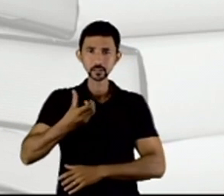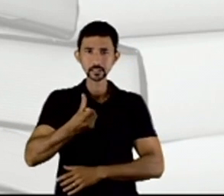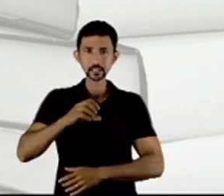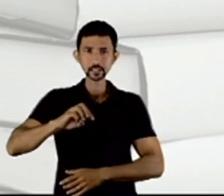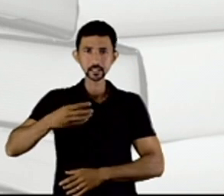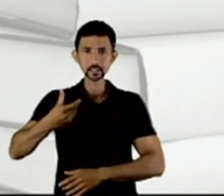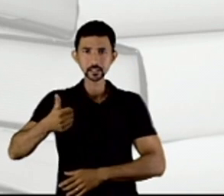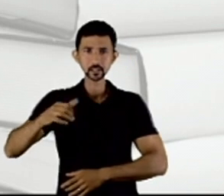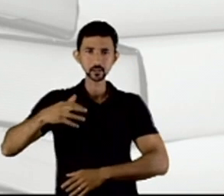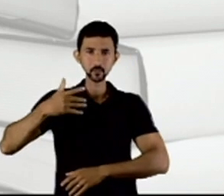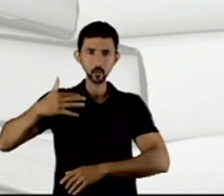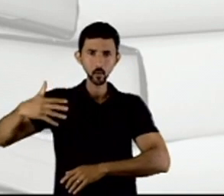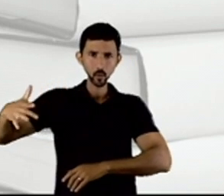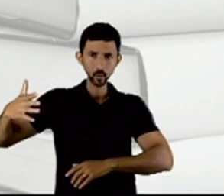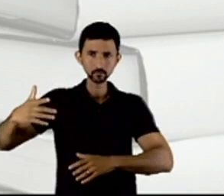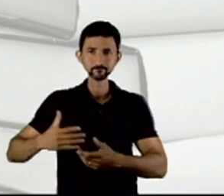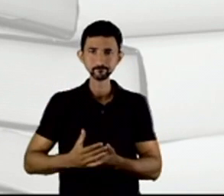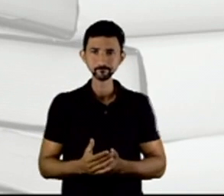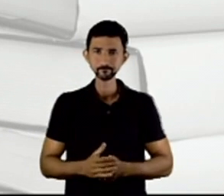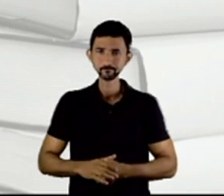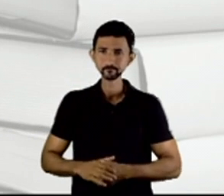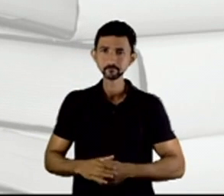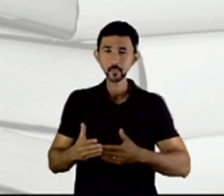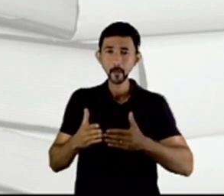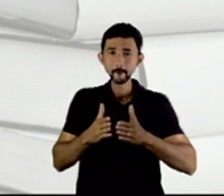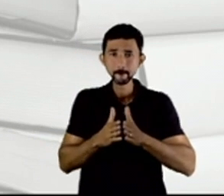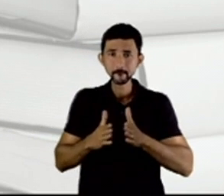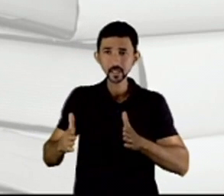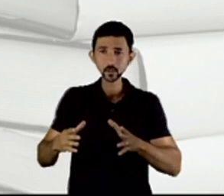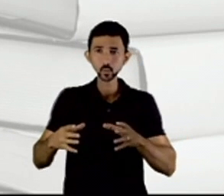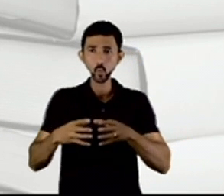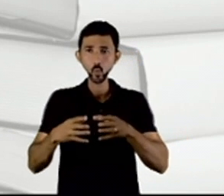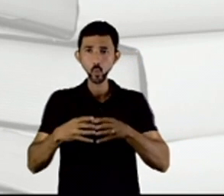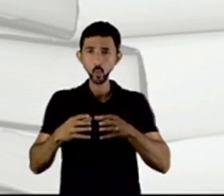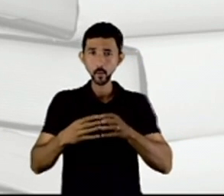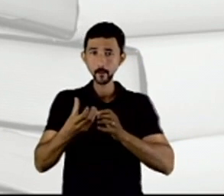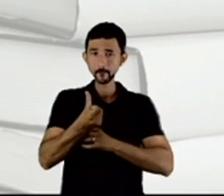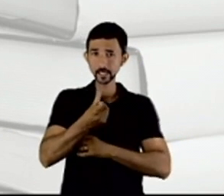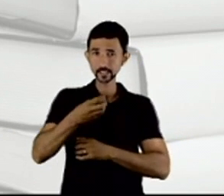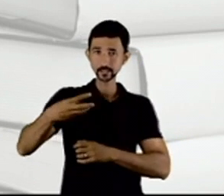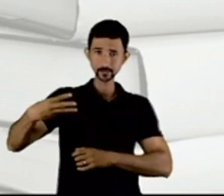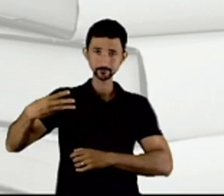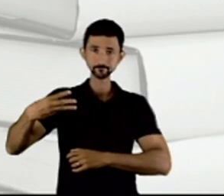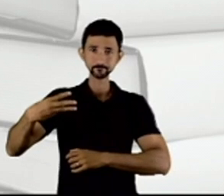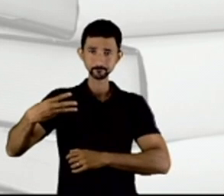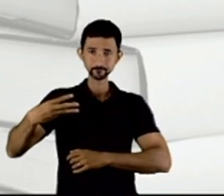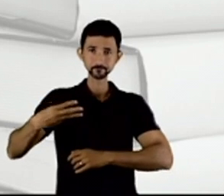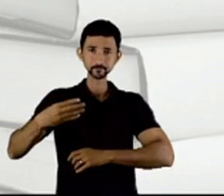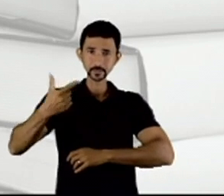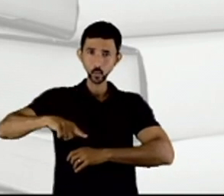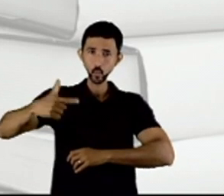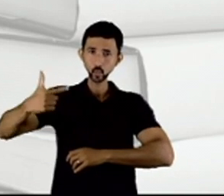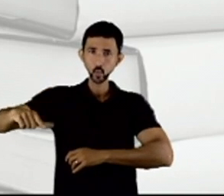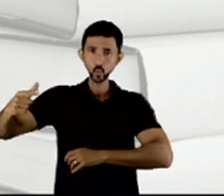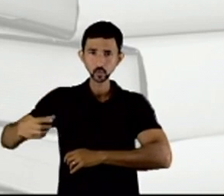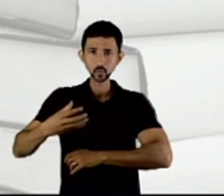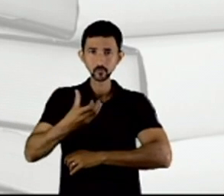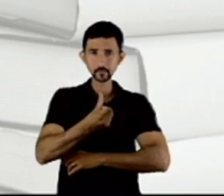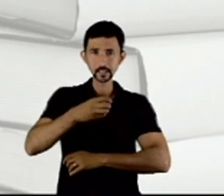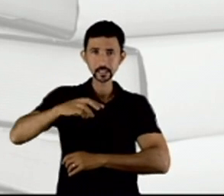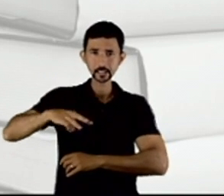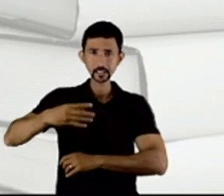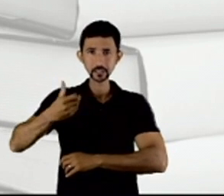0,636363, dizemos que na dízima, né? O período é o grupo 63, que se repete. E